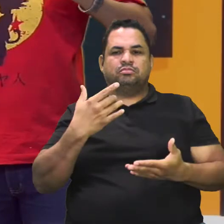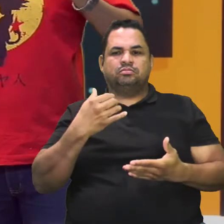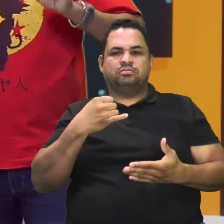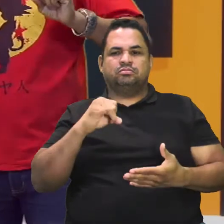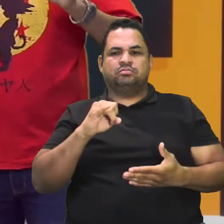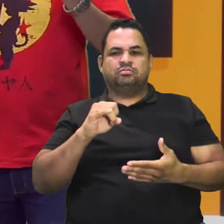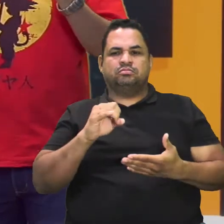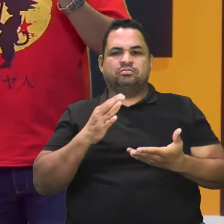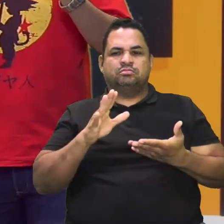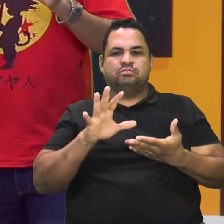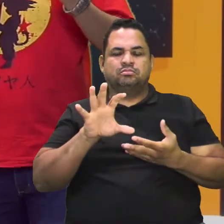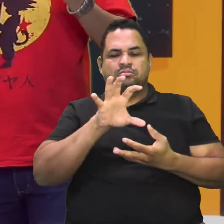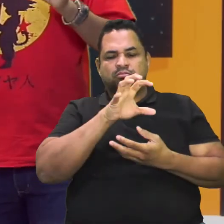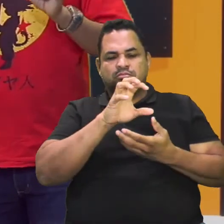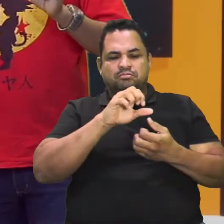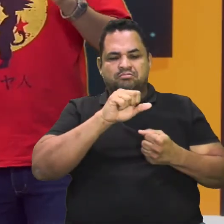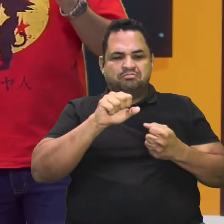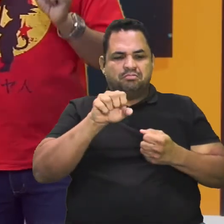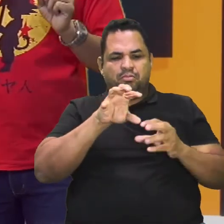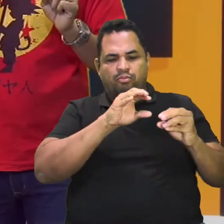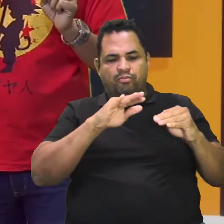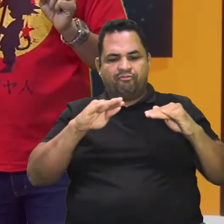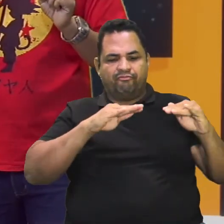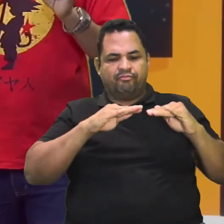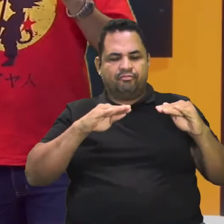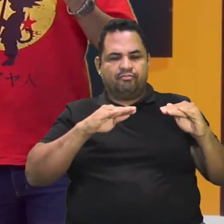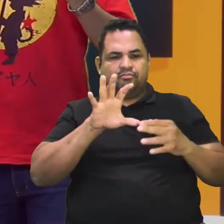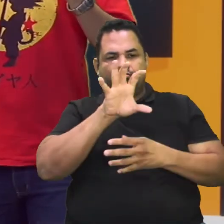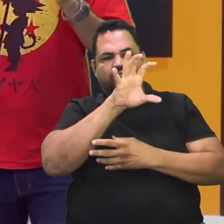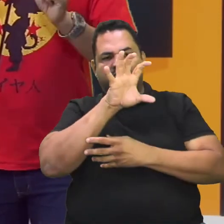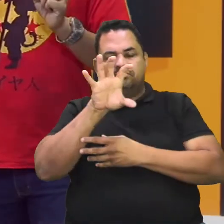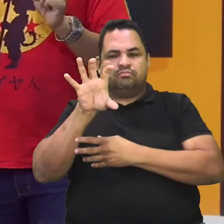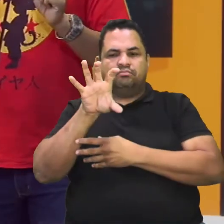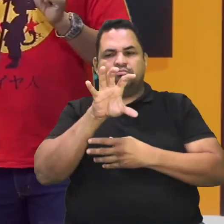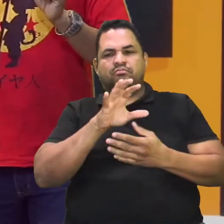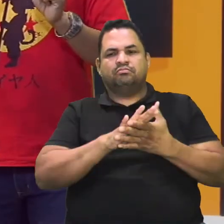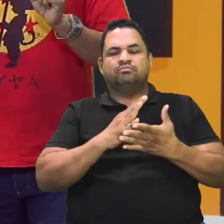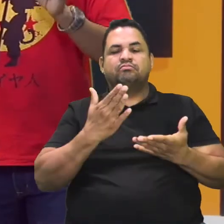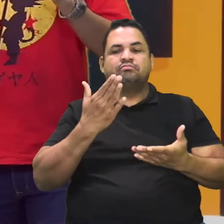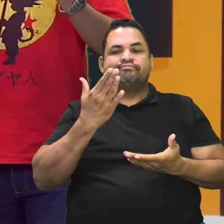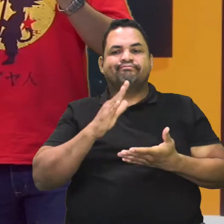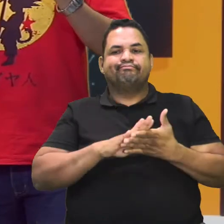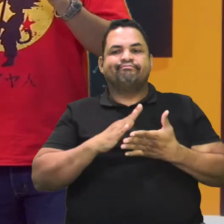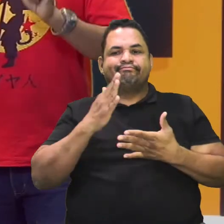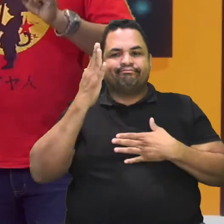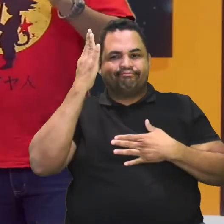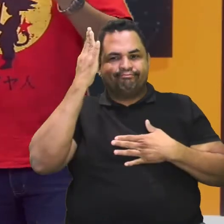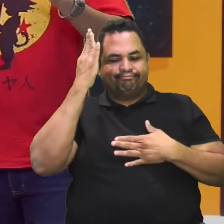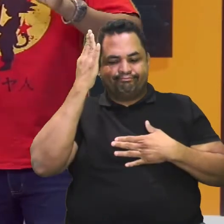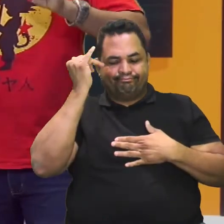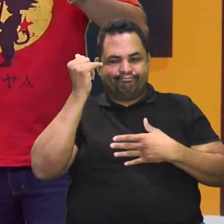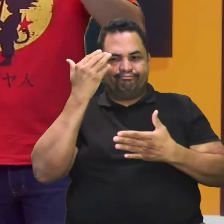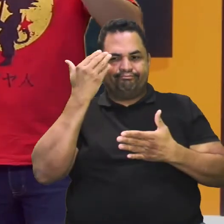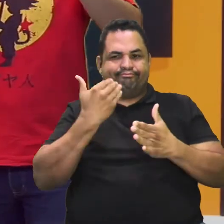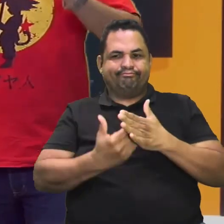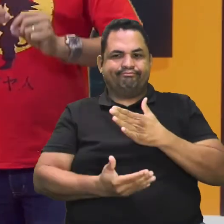você mexer na antena parabólica da sua casa, fique sabendo que você vai perder o